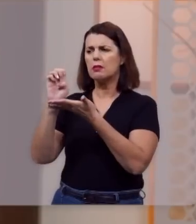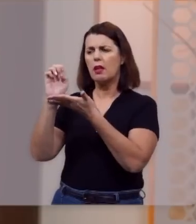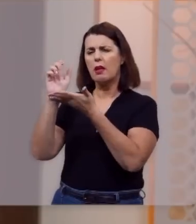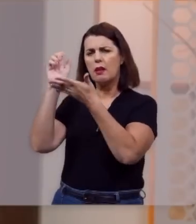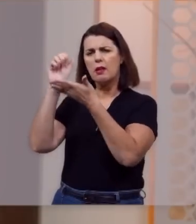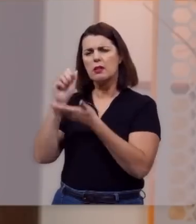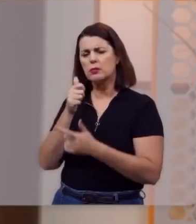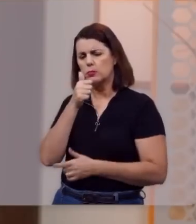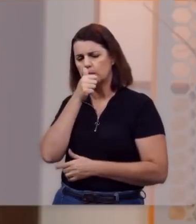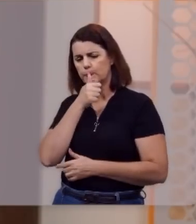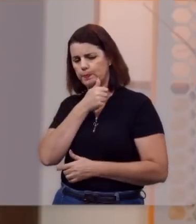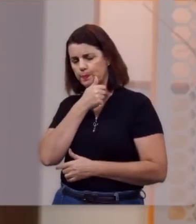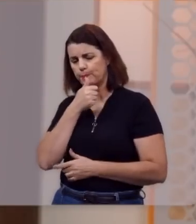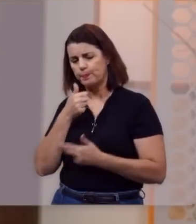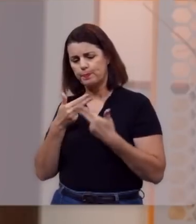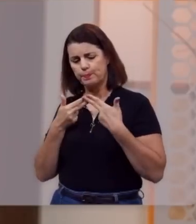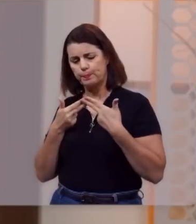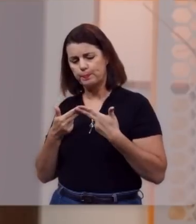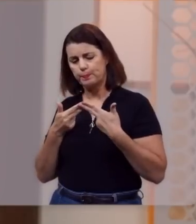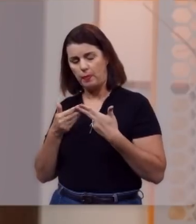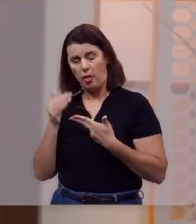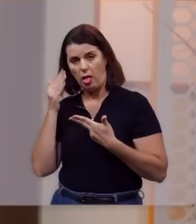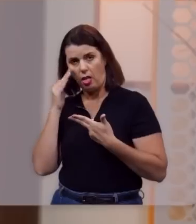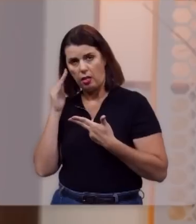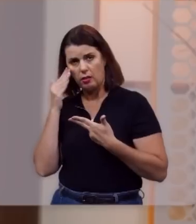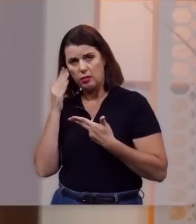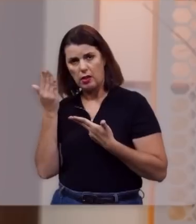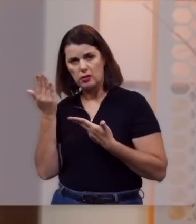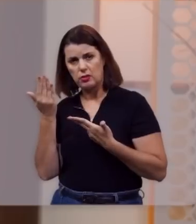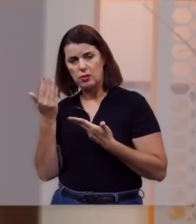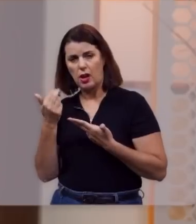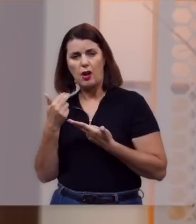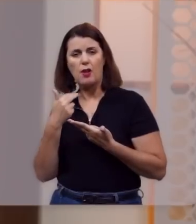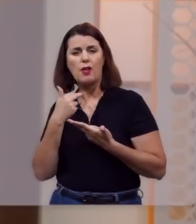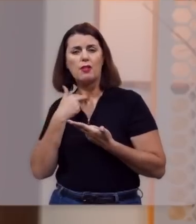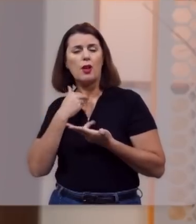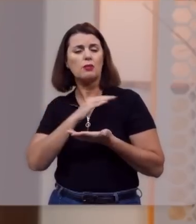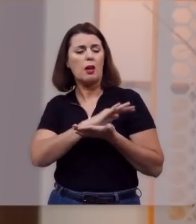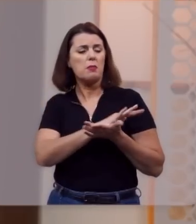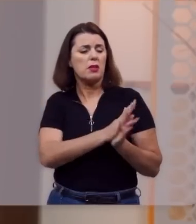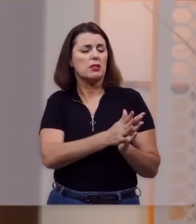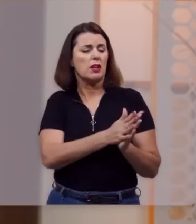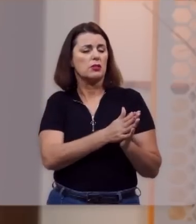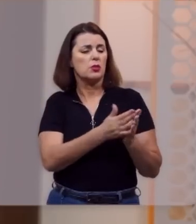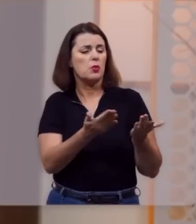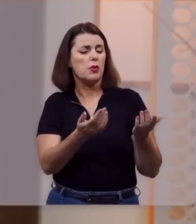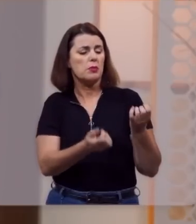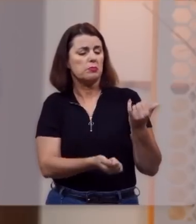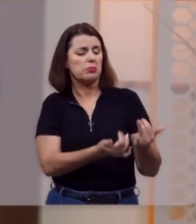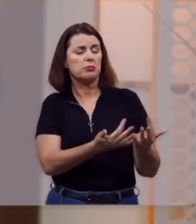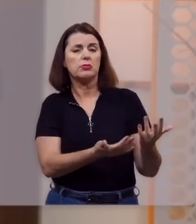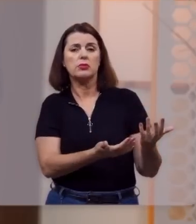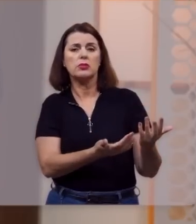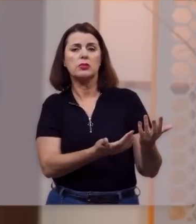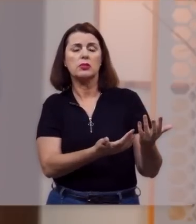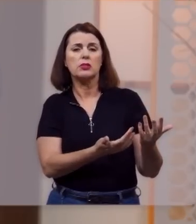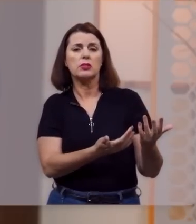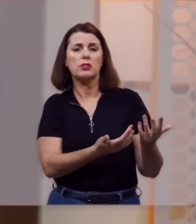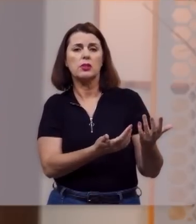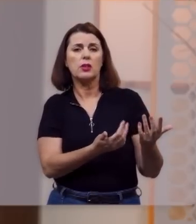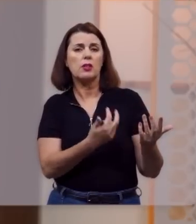se defendeu eles entendia que não se esmaga cana quebrada nem se apaga a torcida que fumega